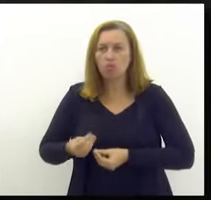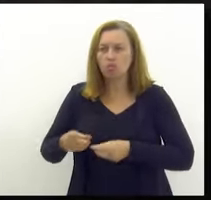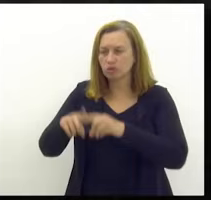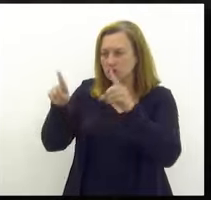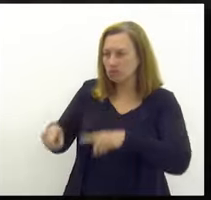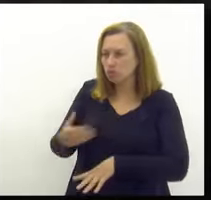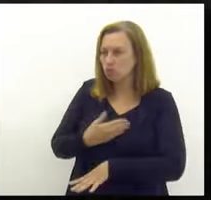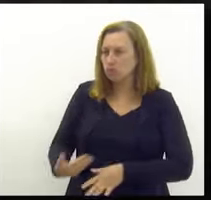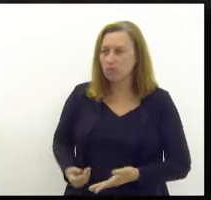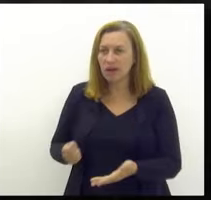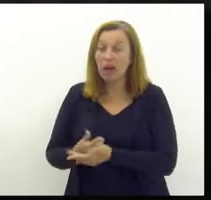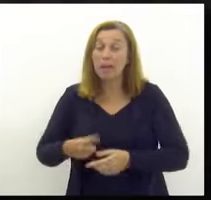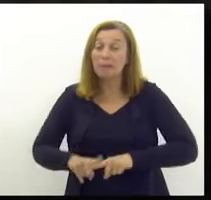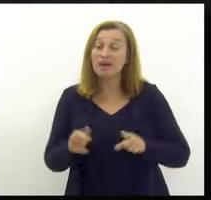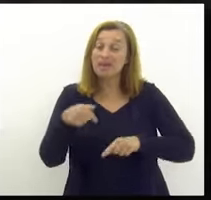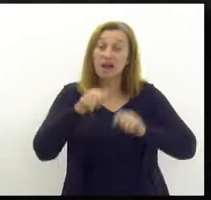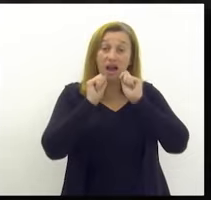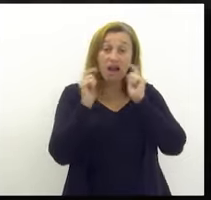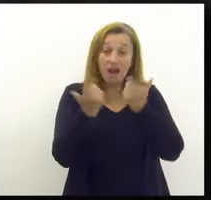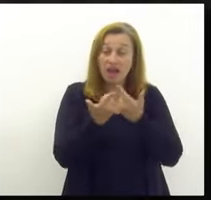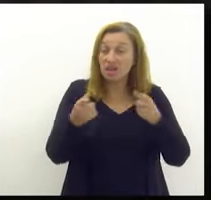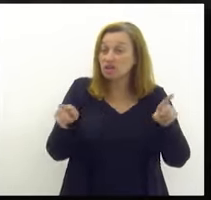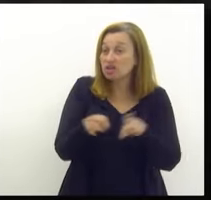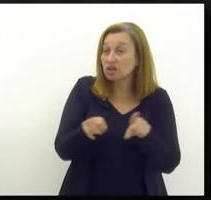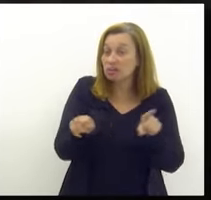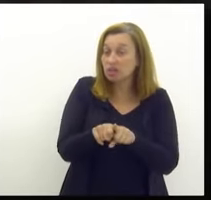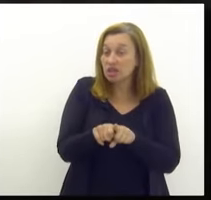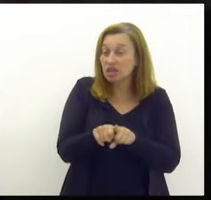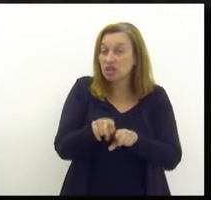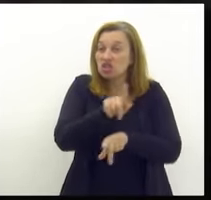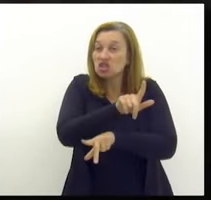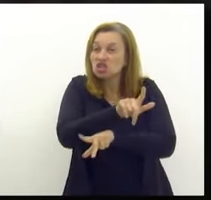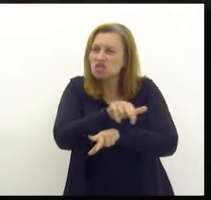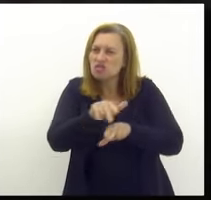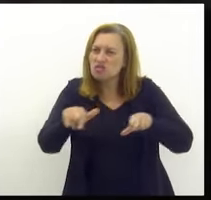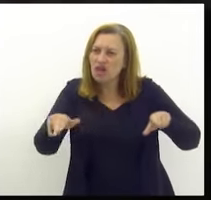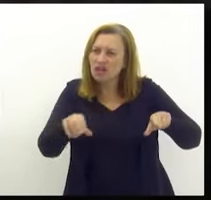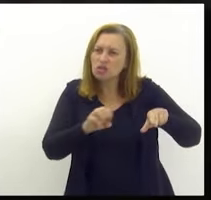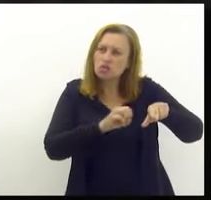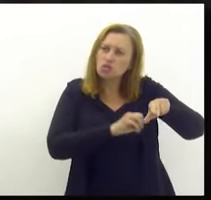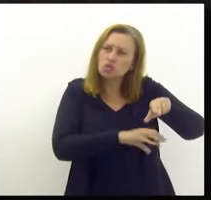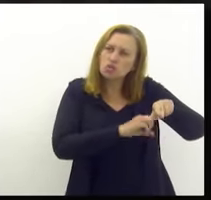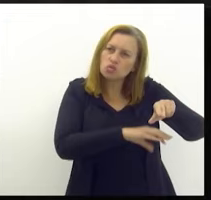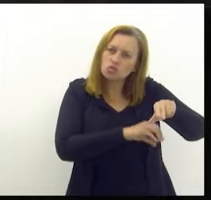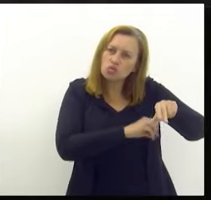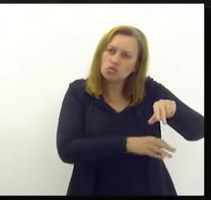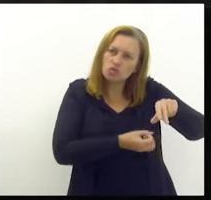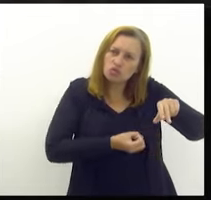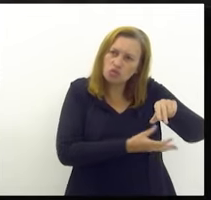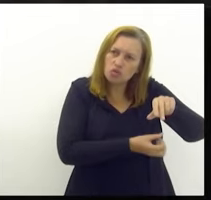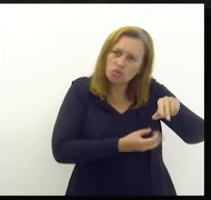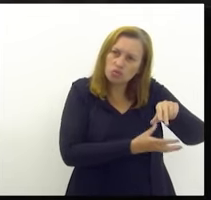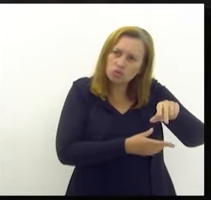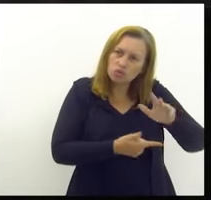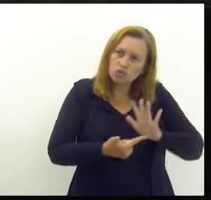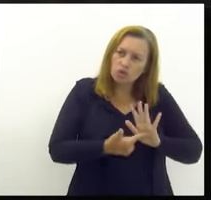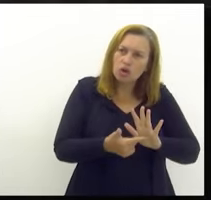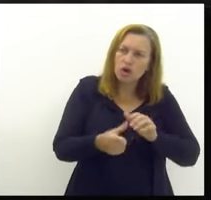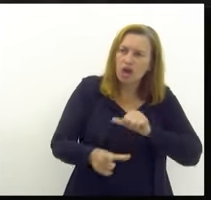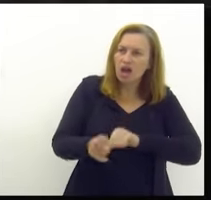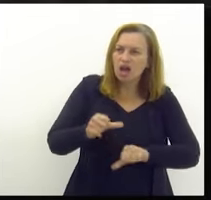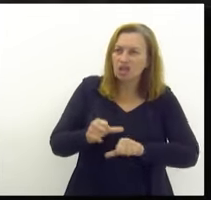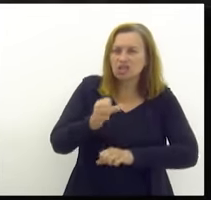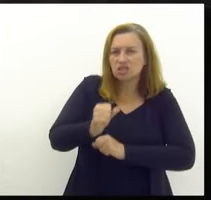casa aqui que também desmontou diversos Fundos antes de virarmos o ano deputada Lucinha